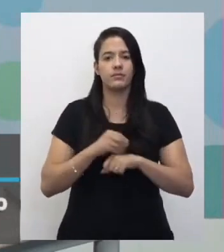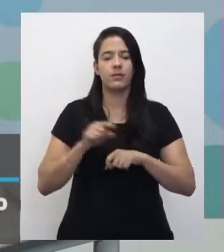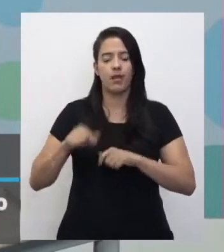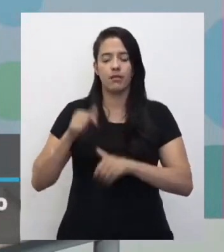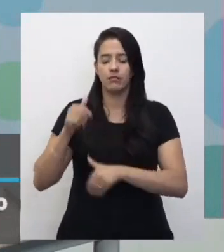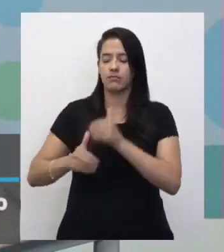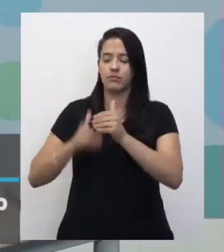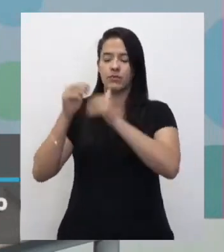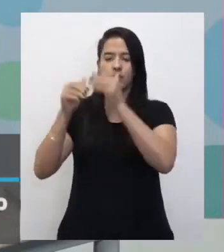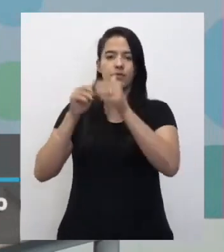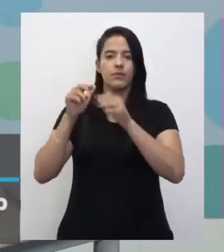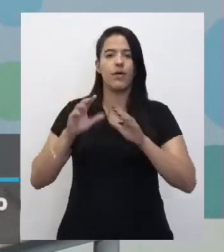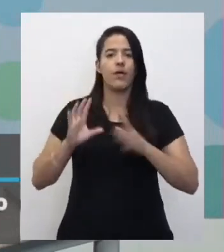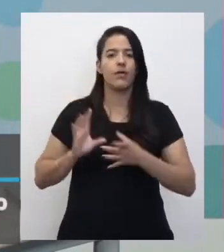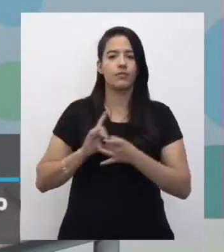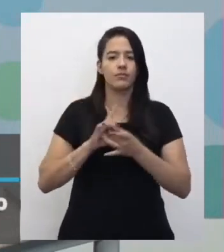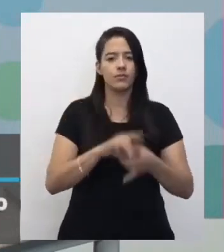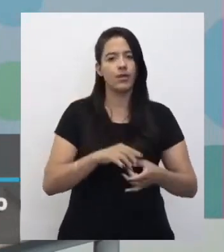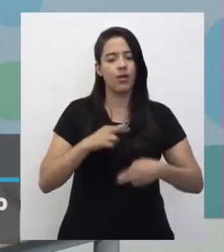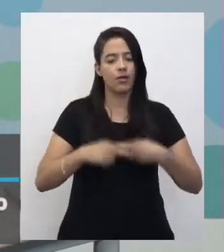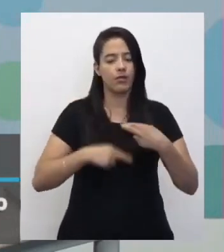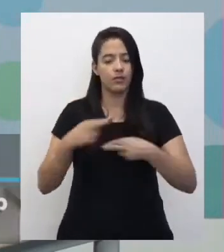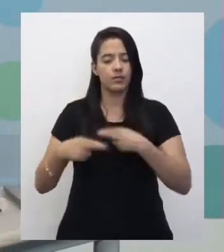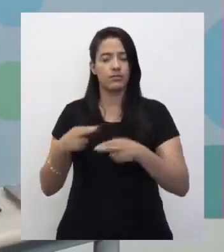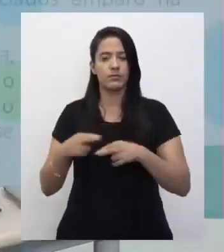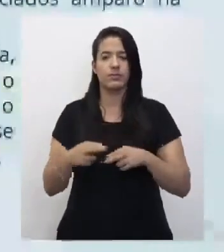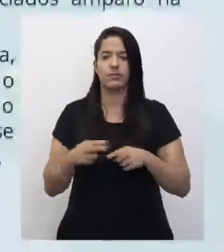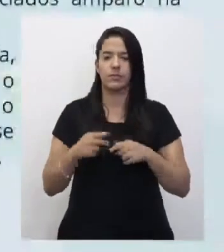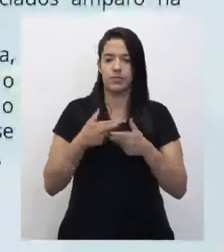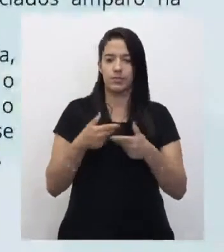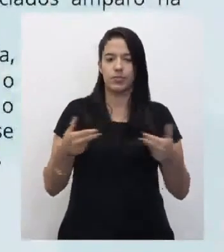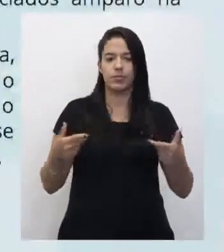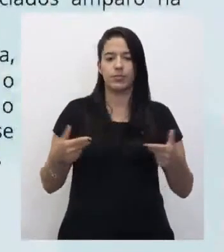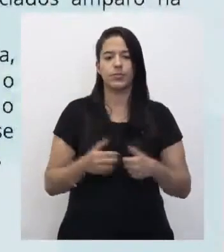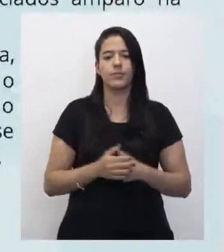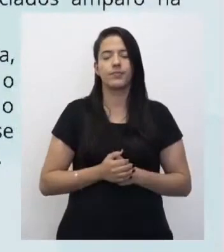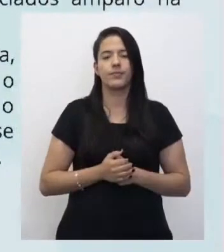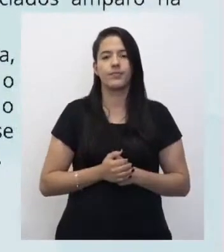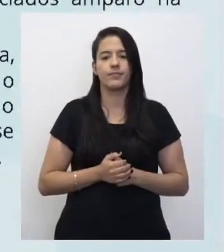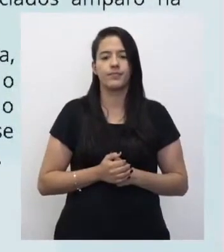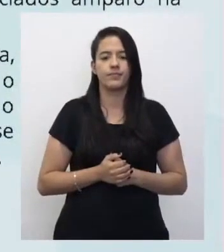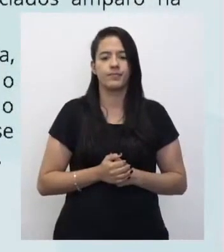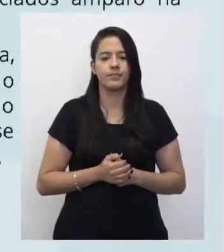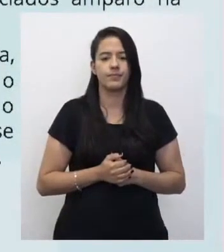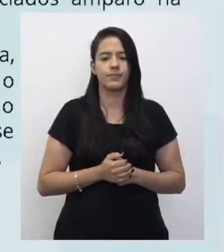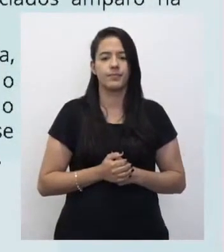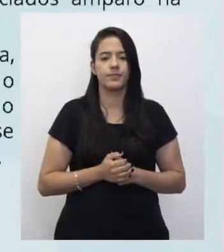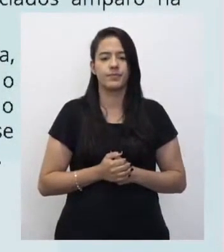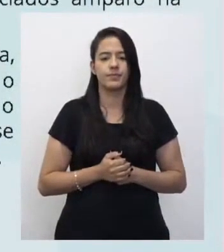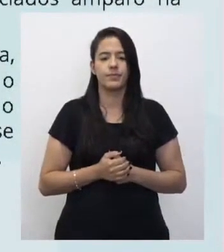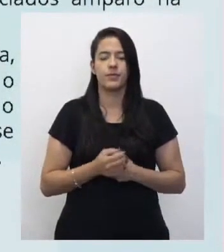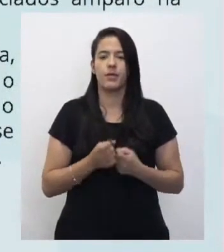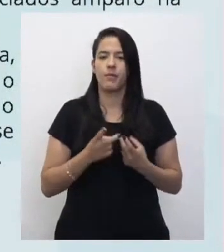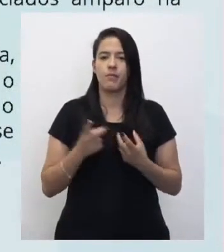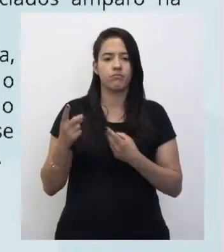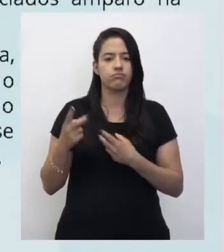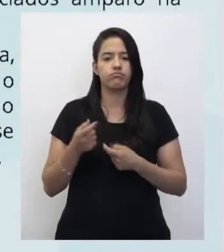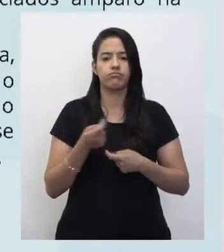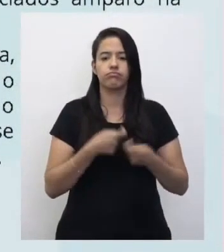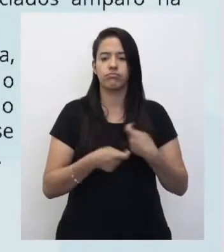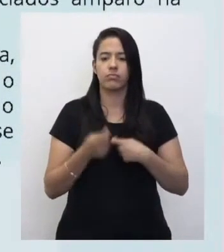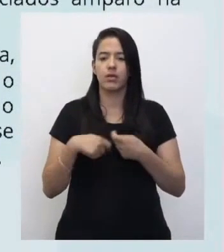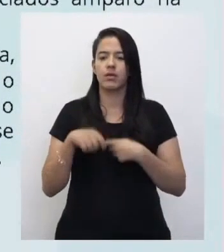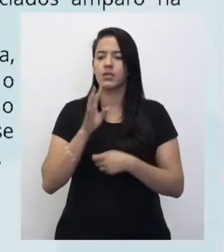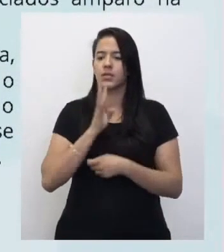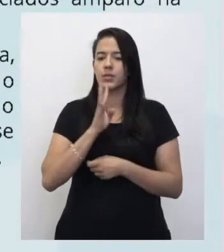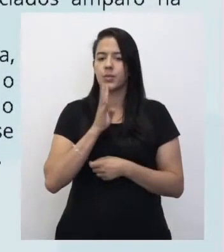nesse contexto de renascimento comercial. Vamos lá? As corporações de ofício, que também são conhecidas